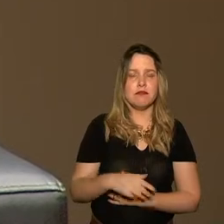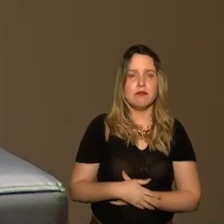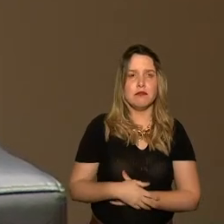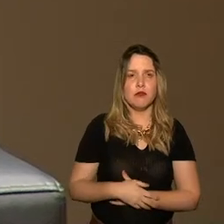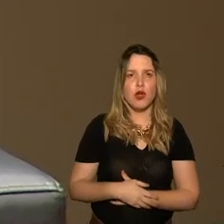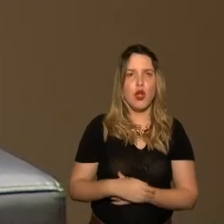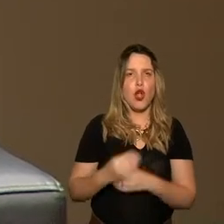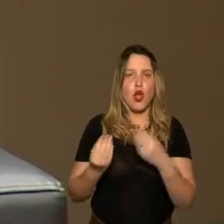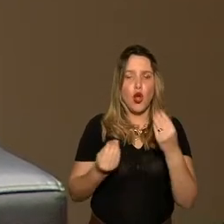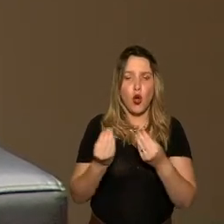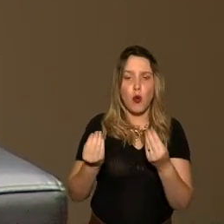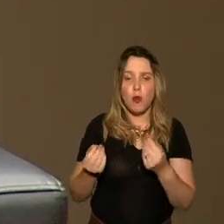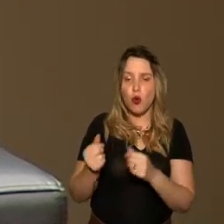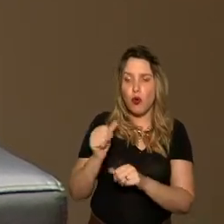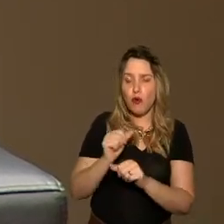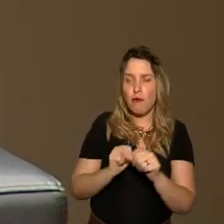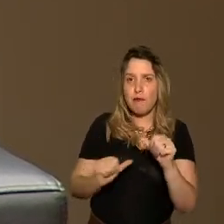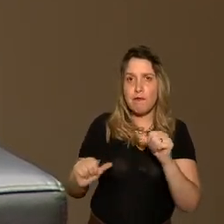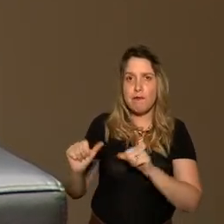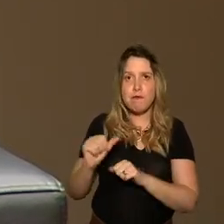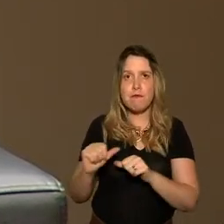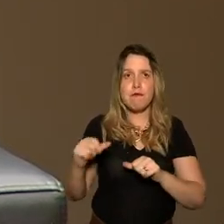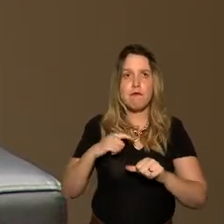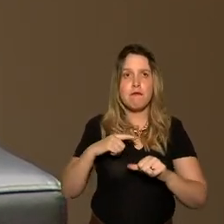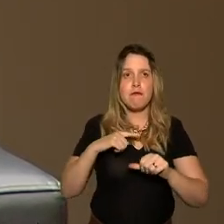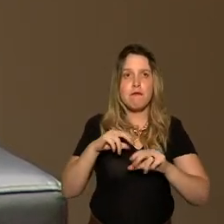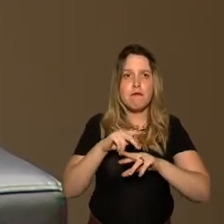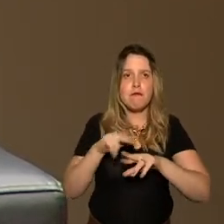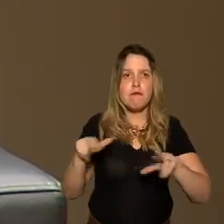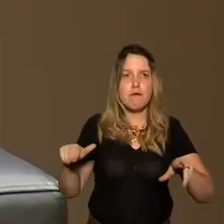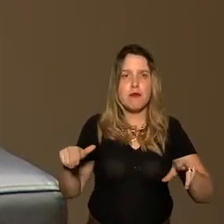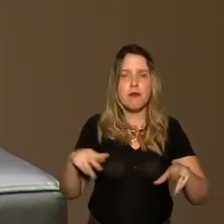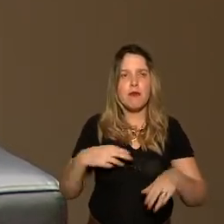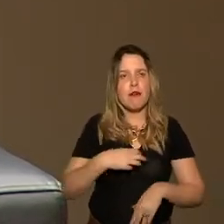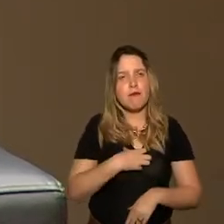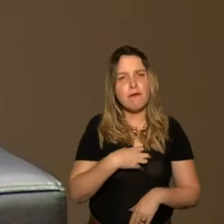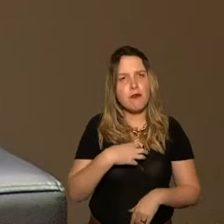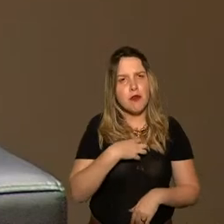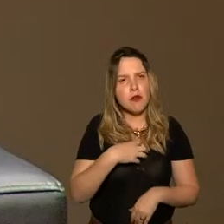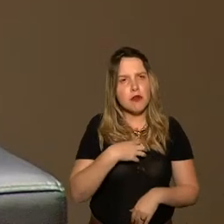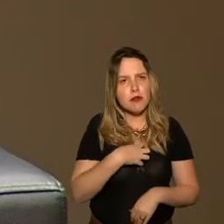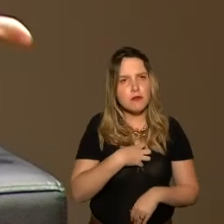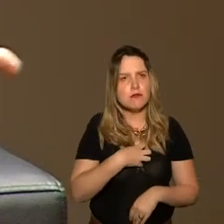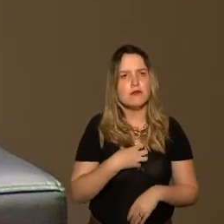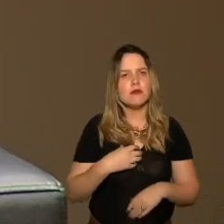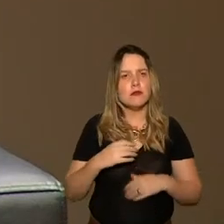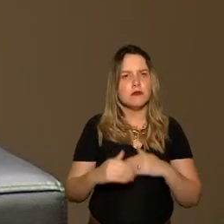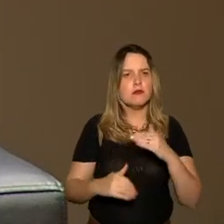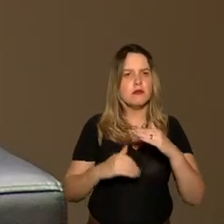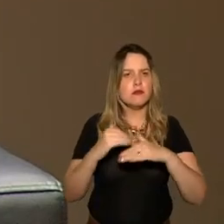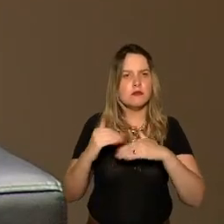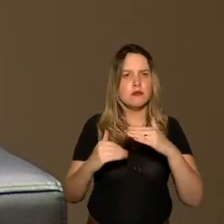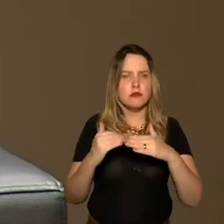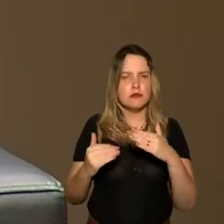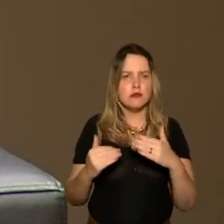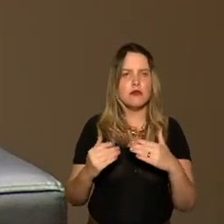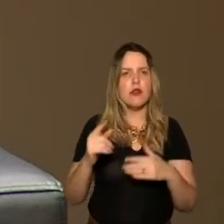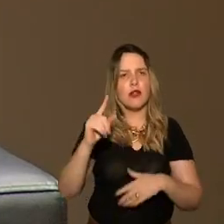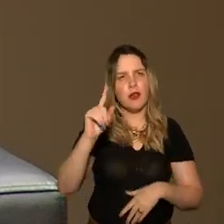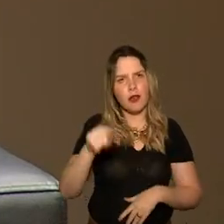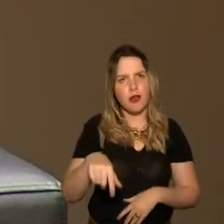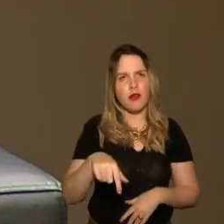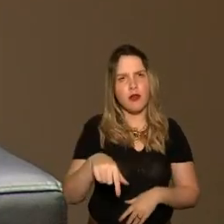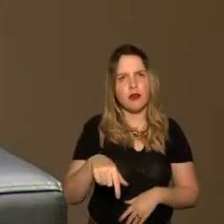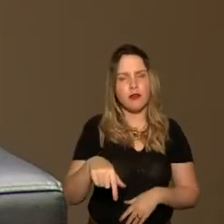com esse mediador ela tem que ser de alguma forma estabelecida ali para que exista de fato